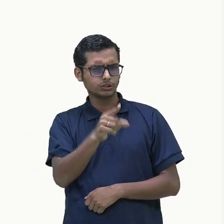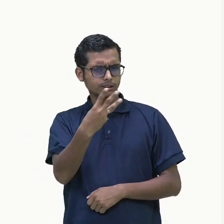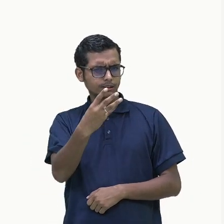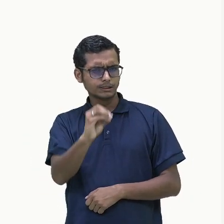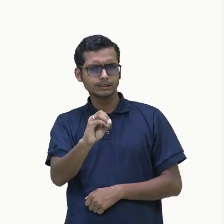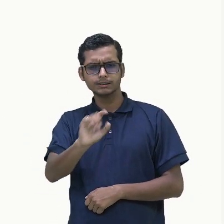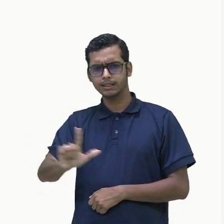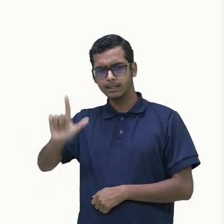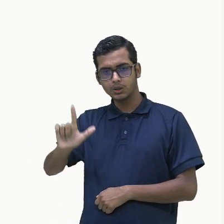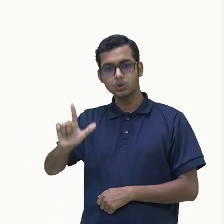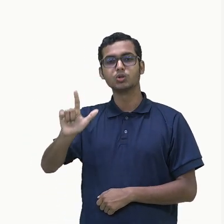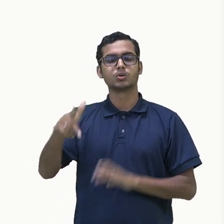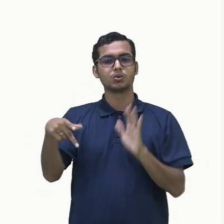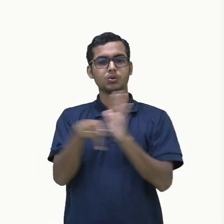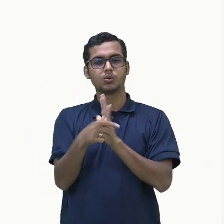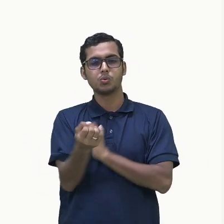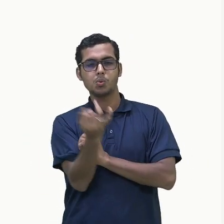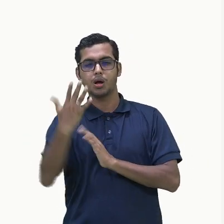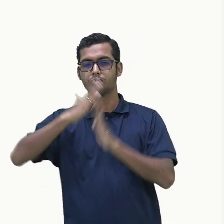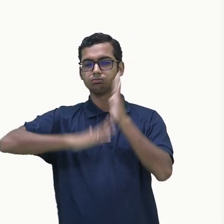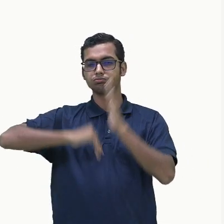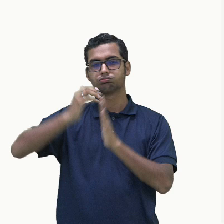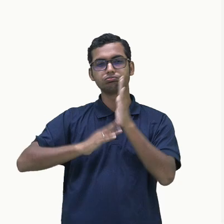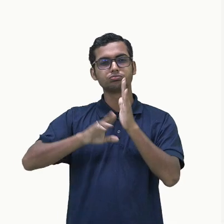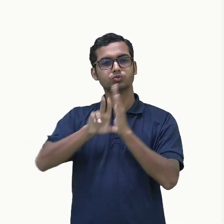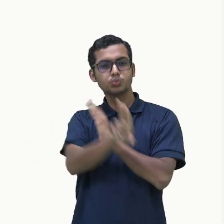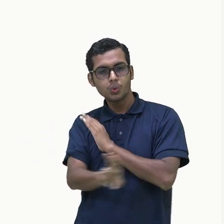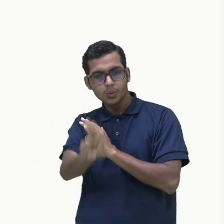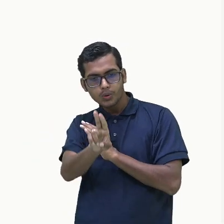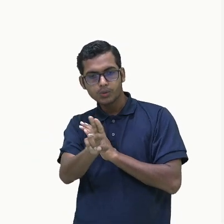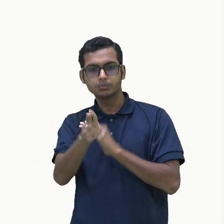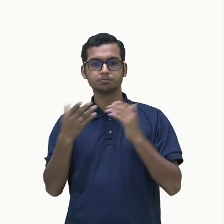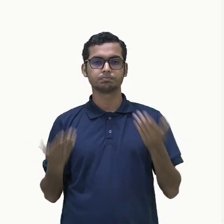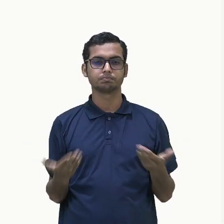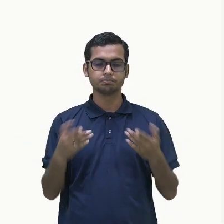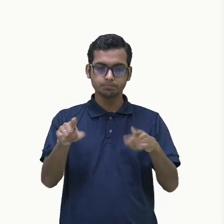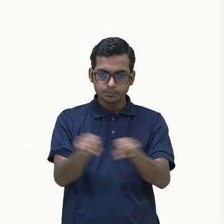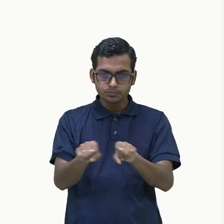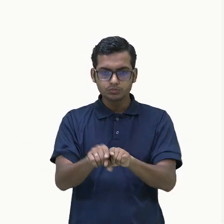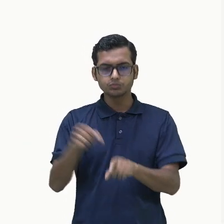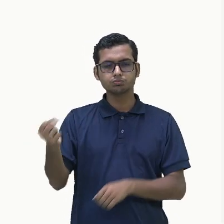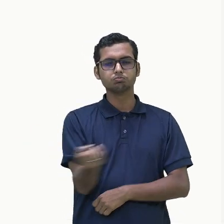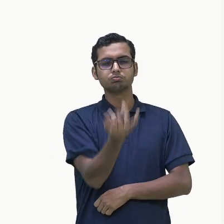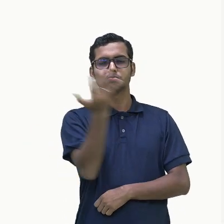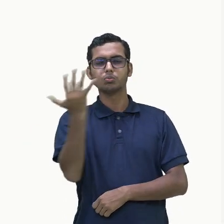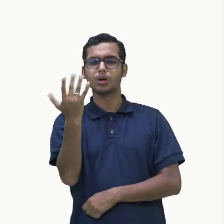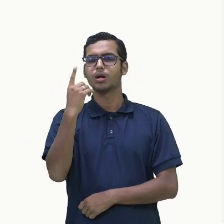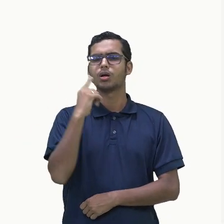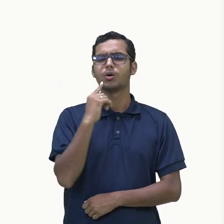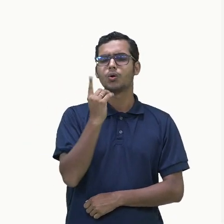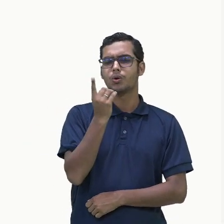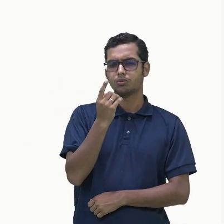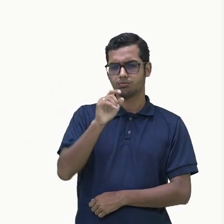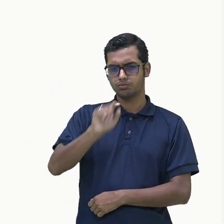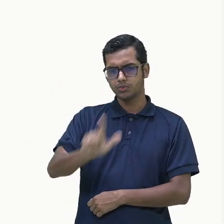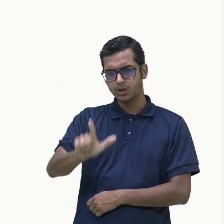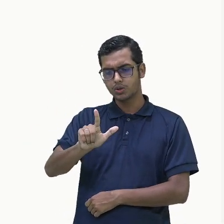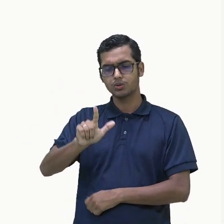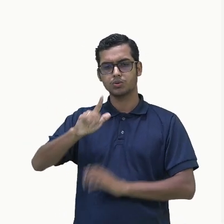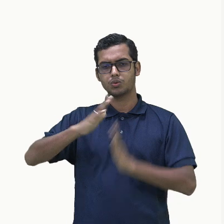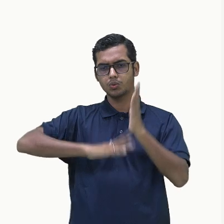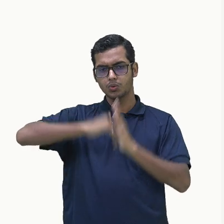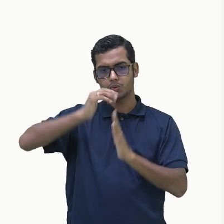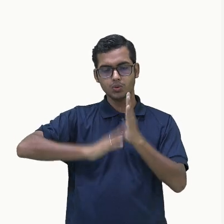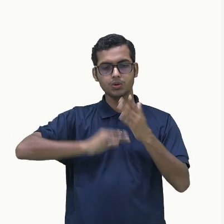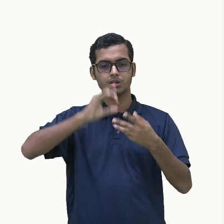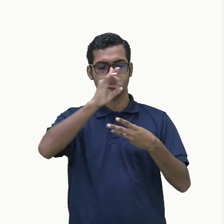da tonalidade esperada, quantos litros de tintas de cada cor são necessários?